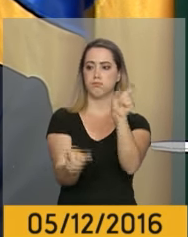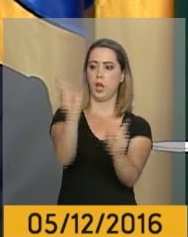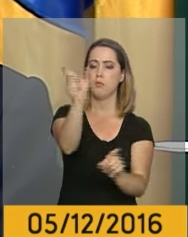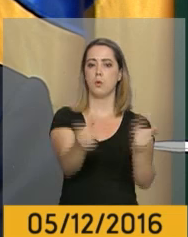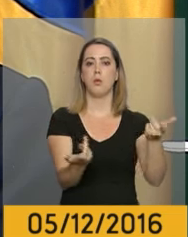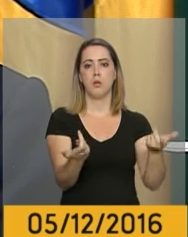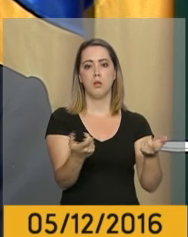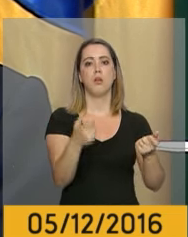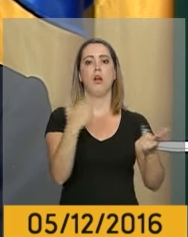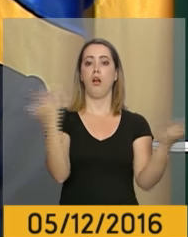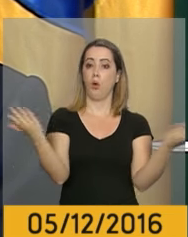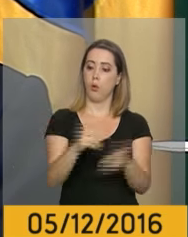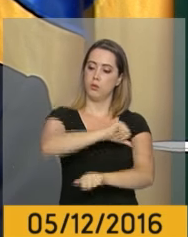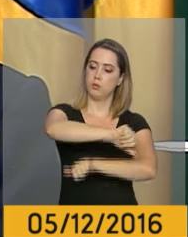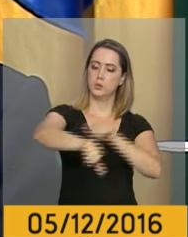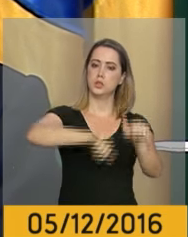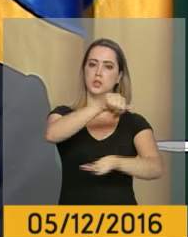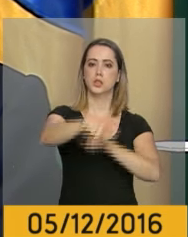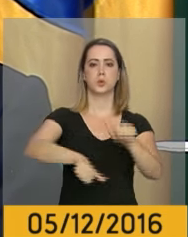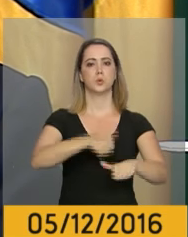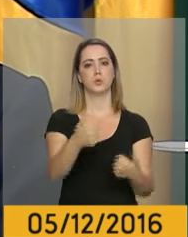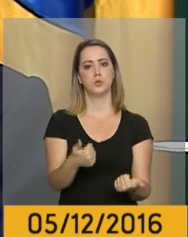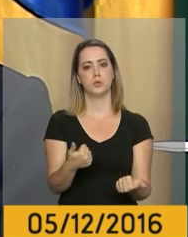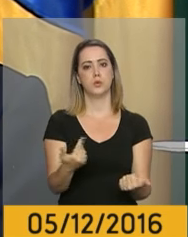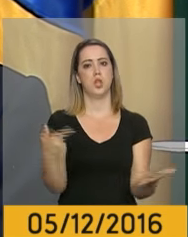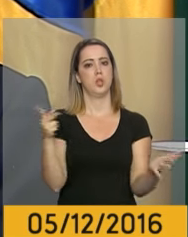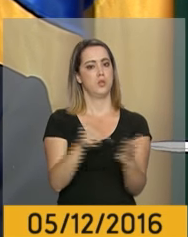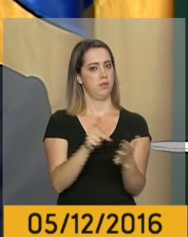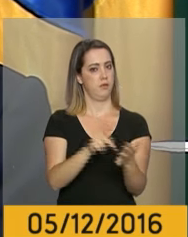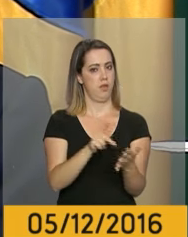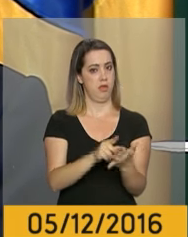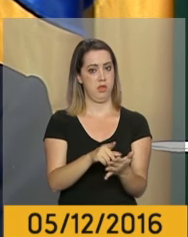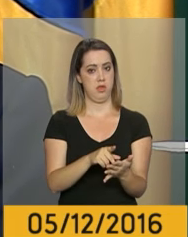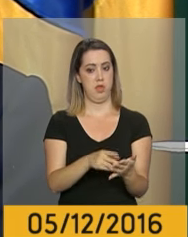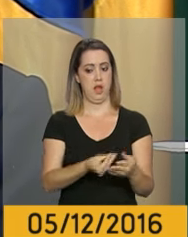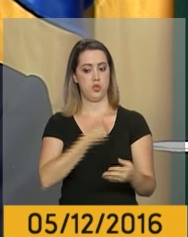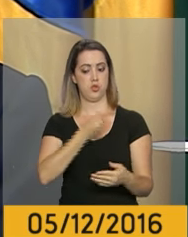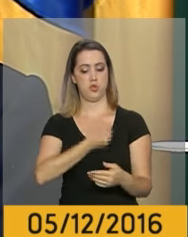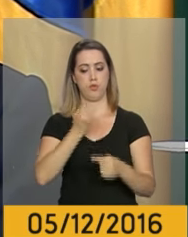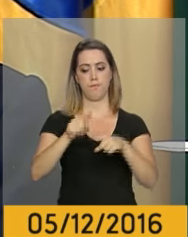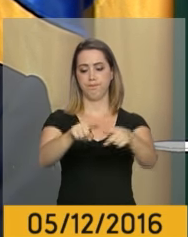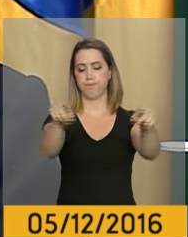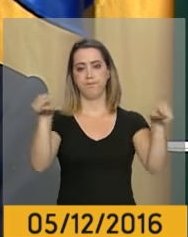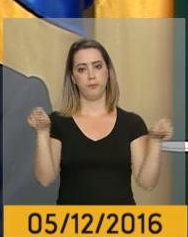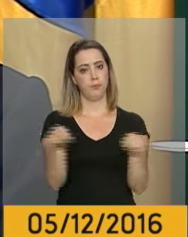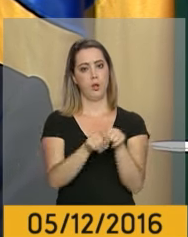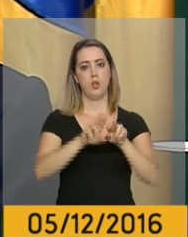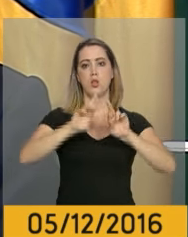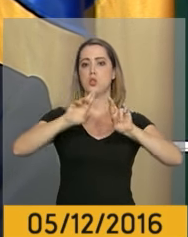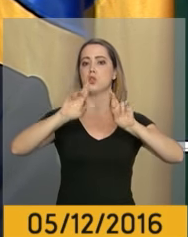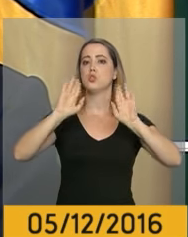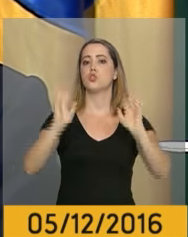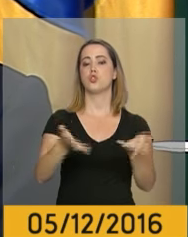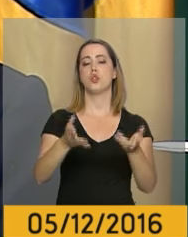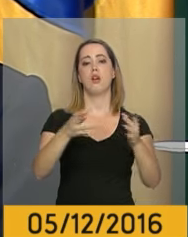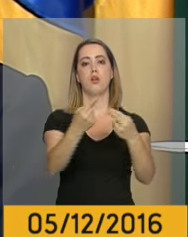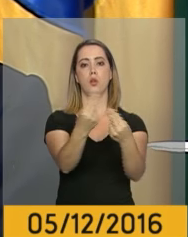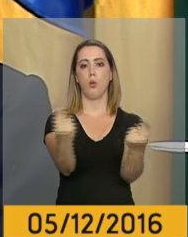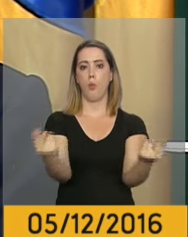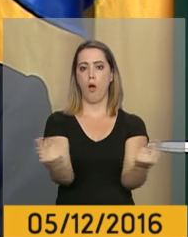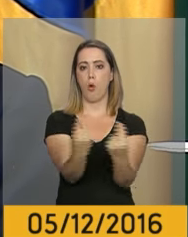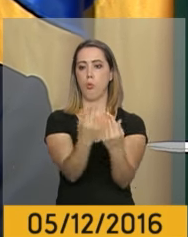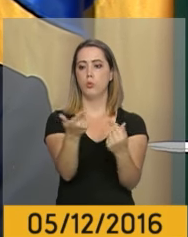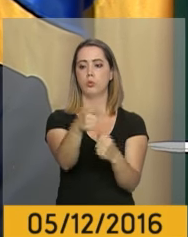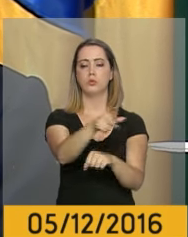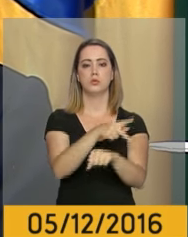mudando rapidamente. A nossa realidade demográfica já é semelhante a de vários países que